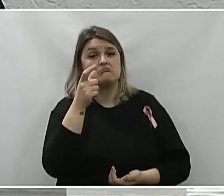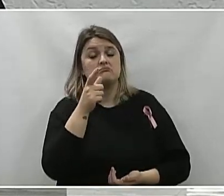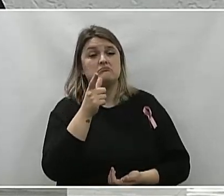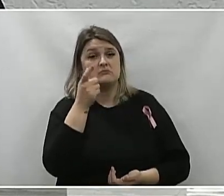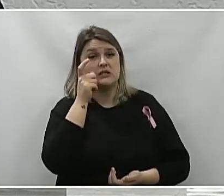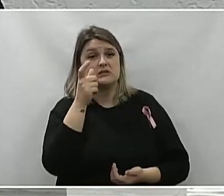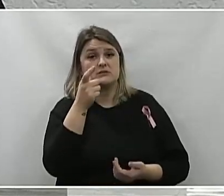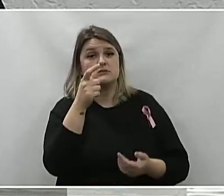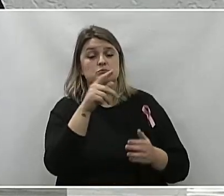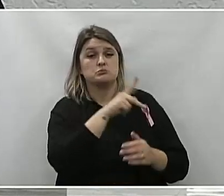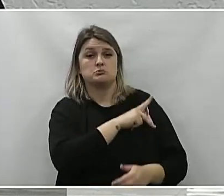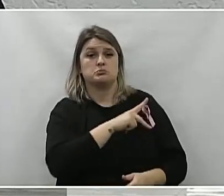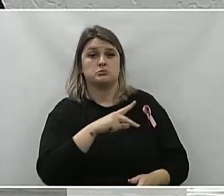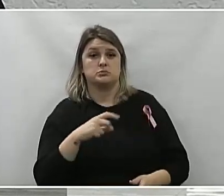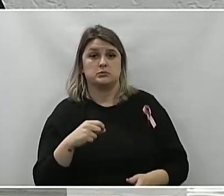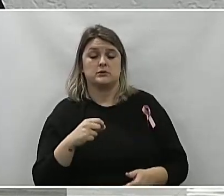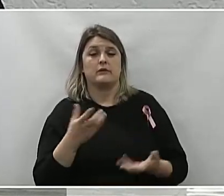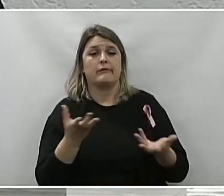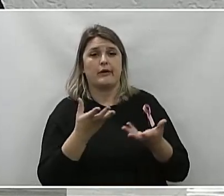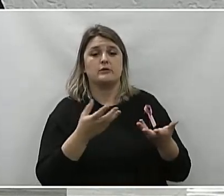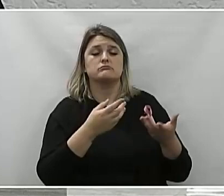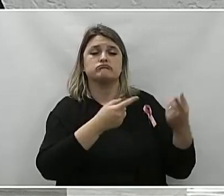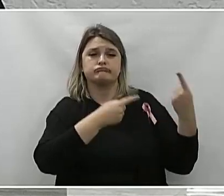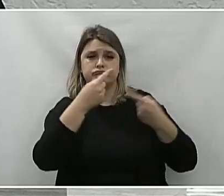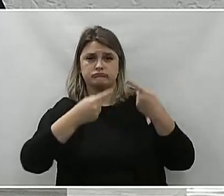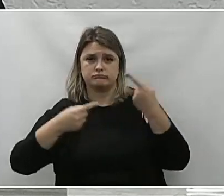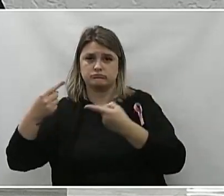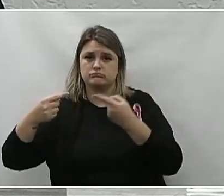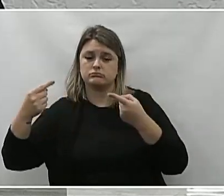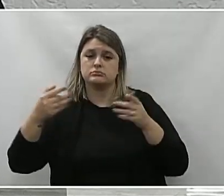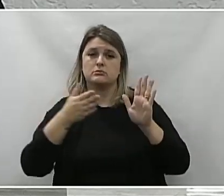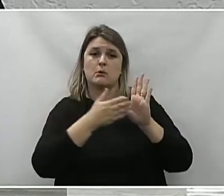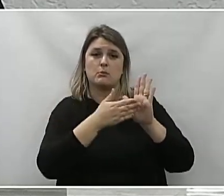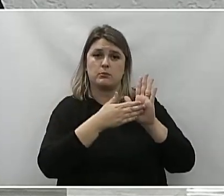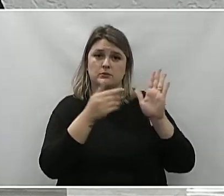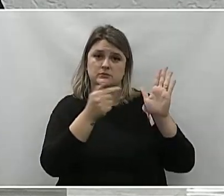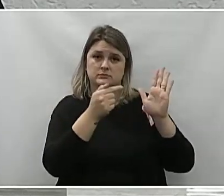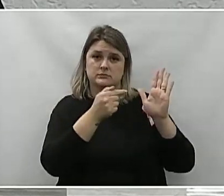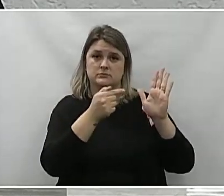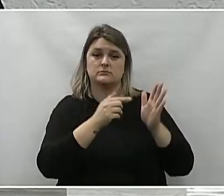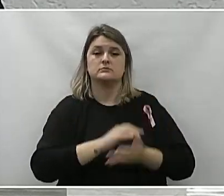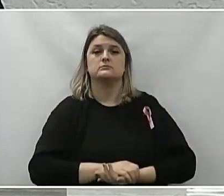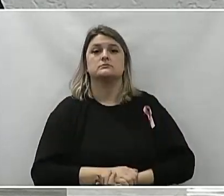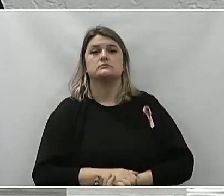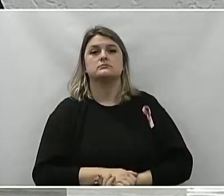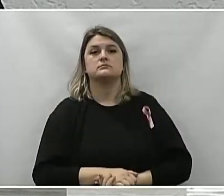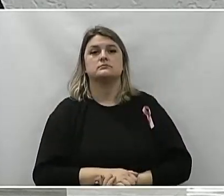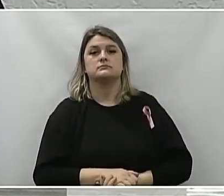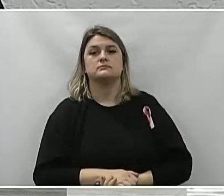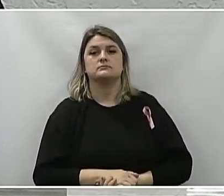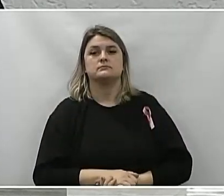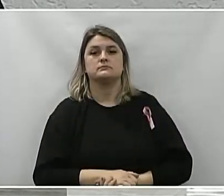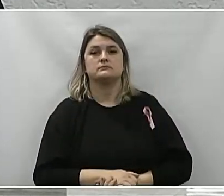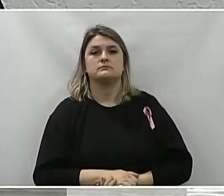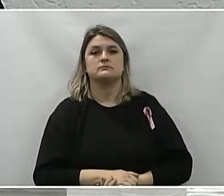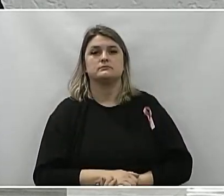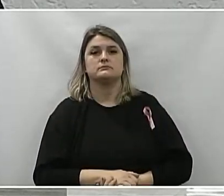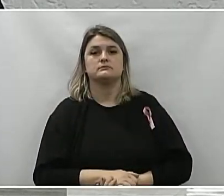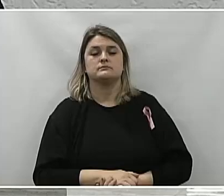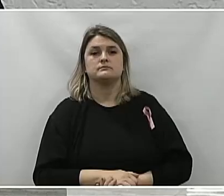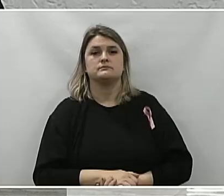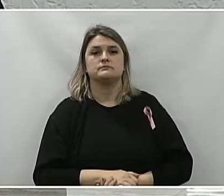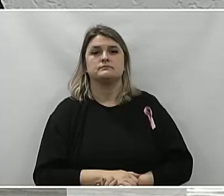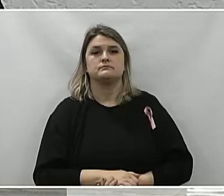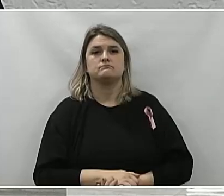submeto apreciação dessa colenda casa de leis que certamente lhe